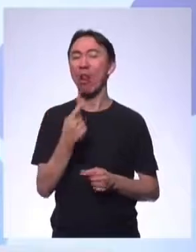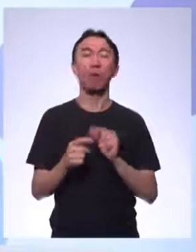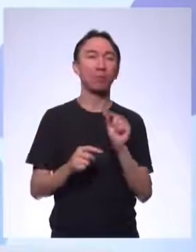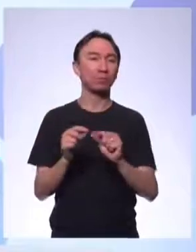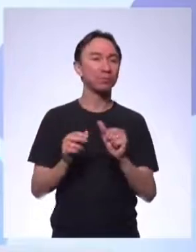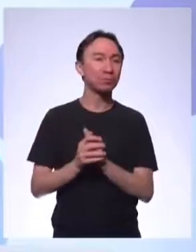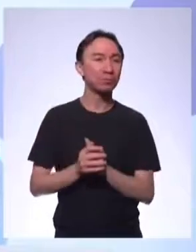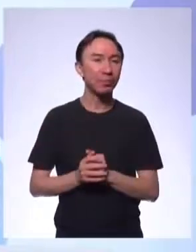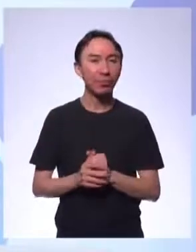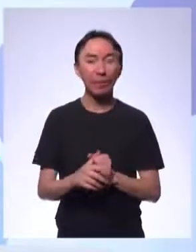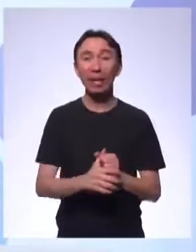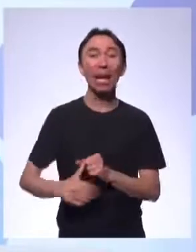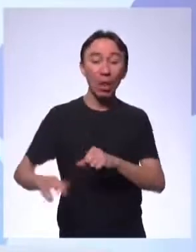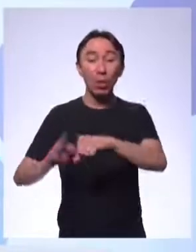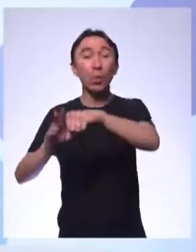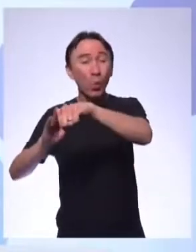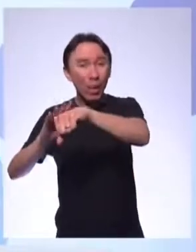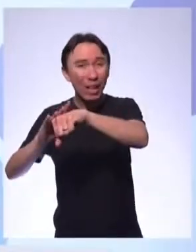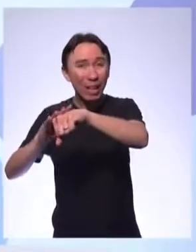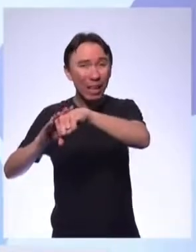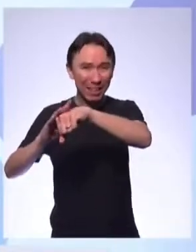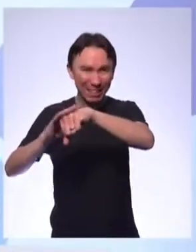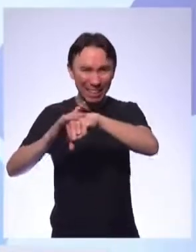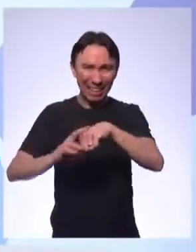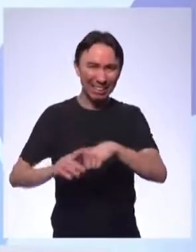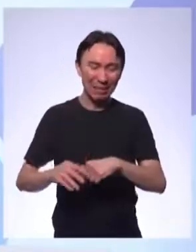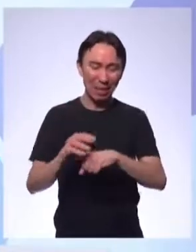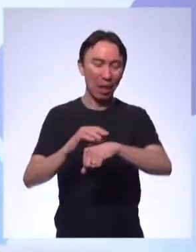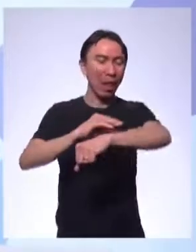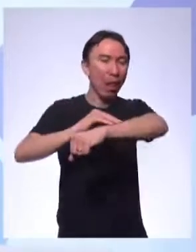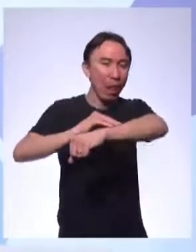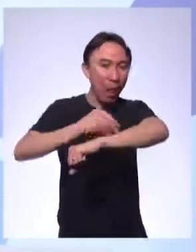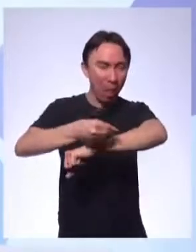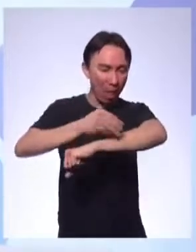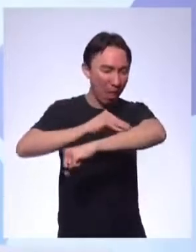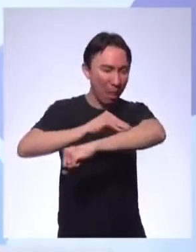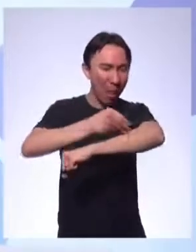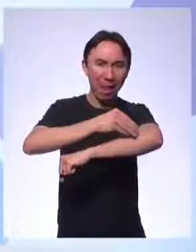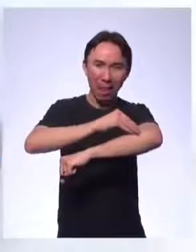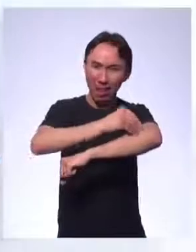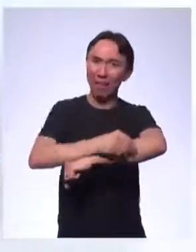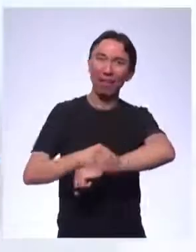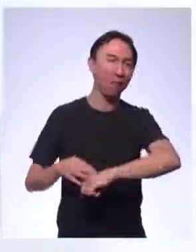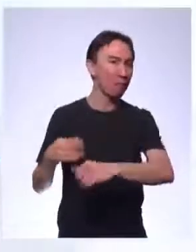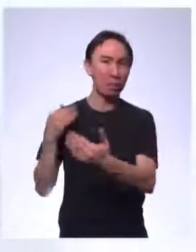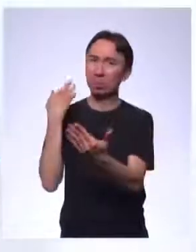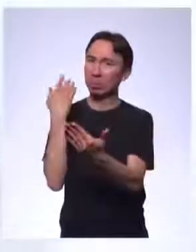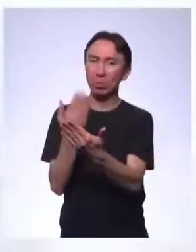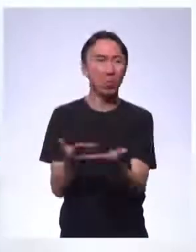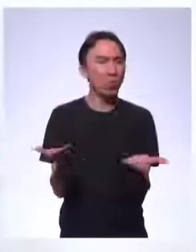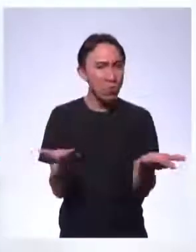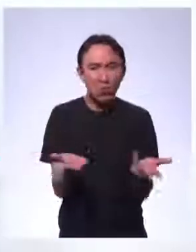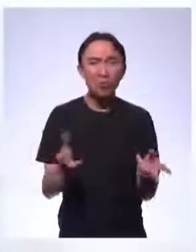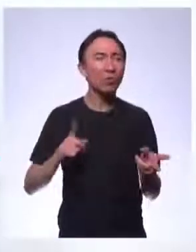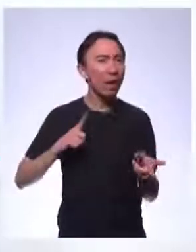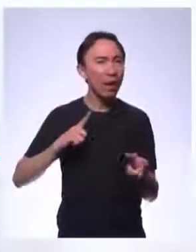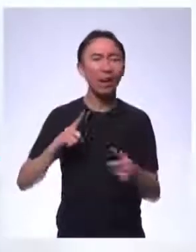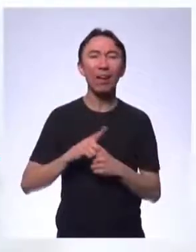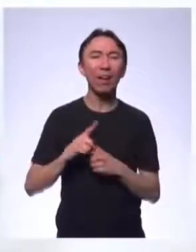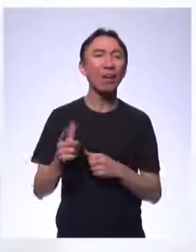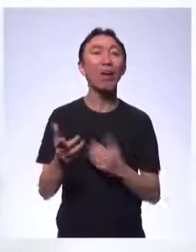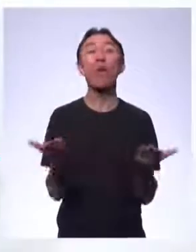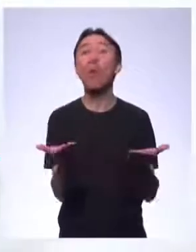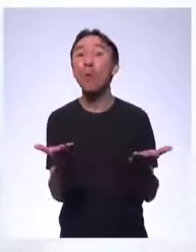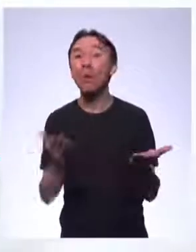a doença da peste negra existe até hoje, é a lepra. O professor Edjoel vai comentar, né, pro? Então, na verdade, a lepra hoje ela é chamada